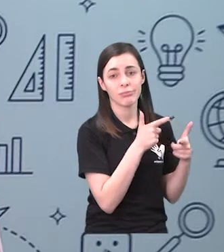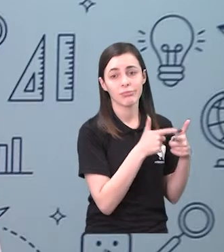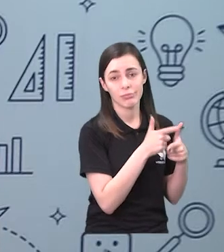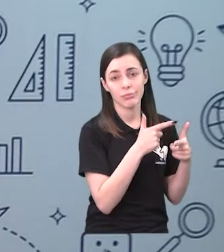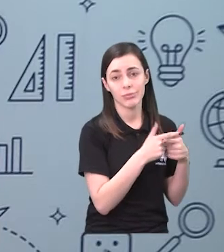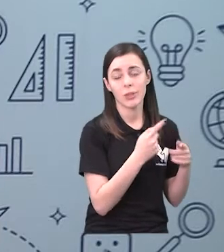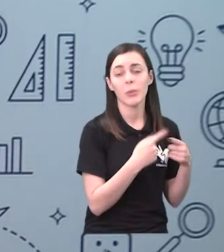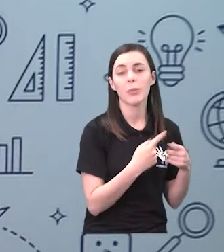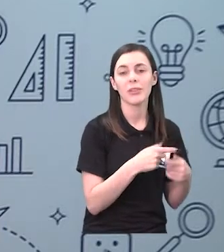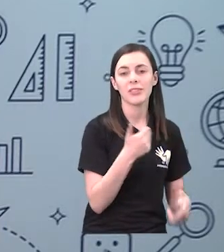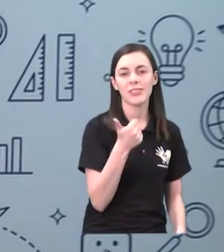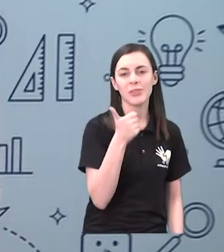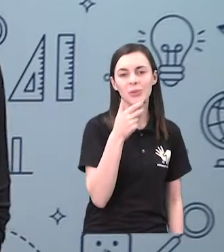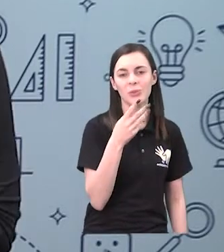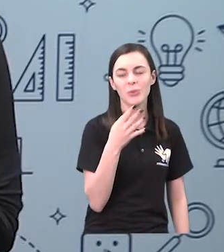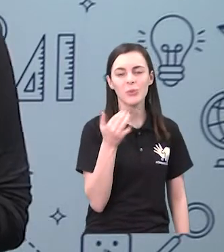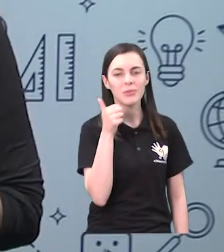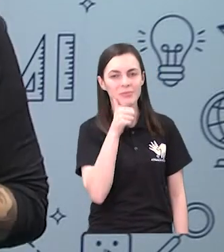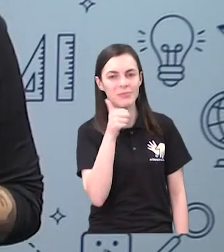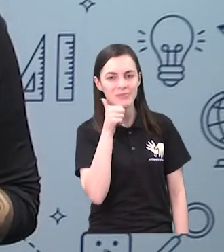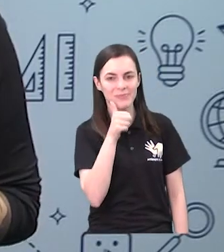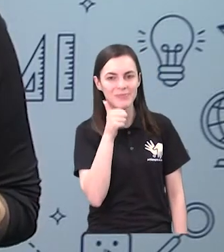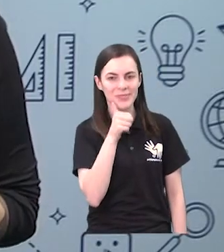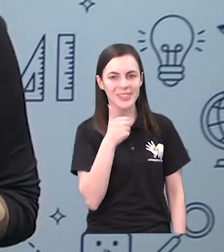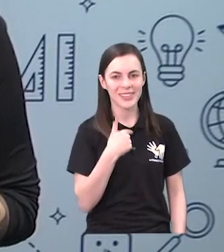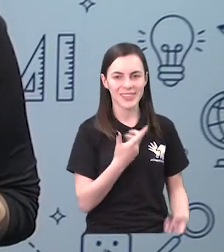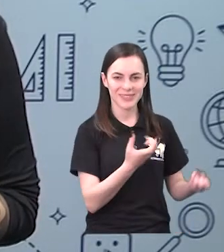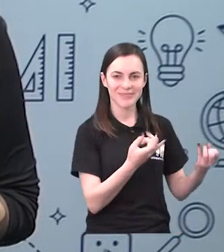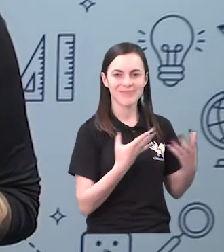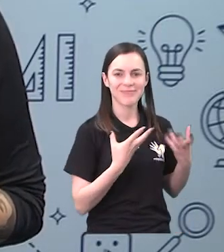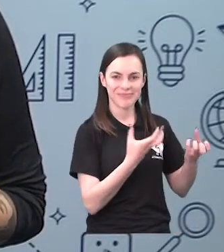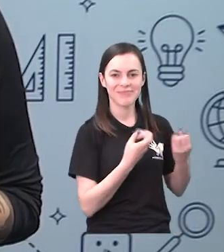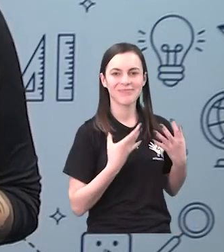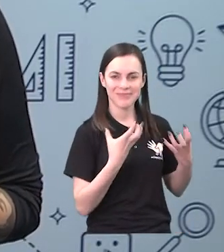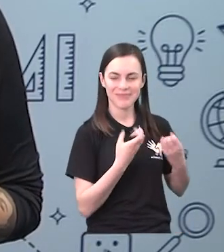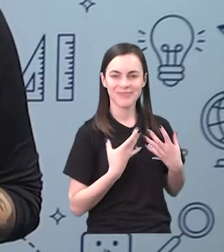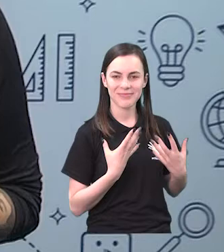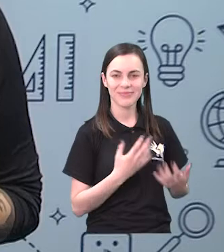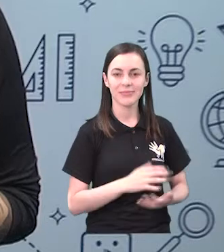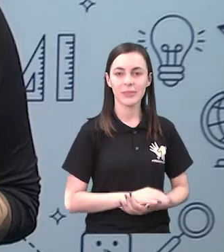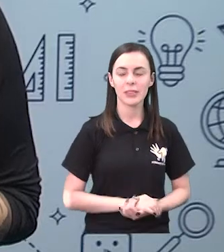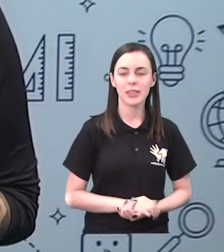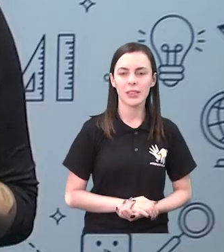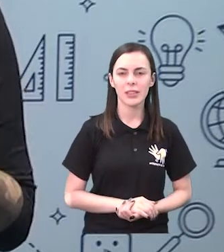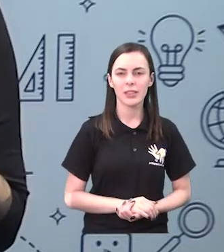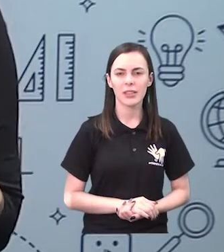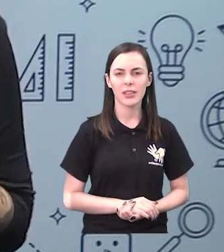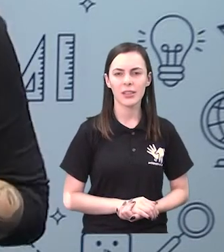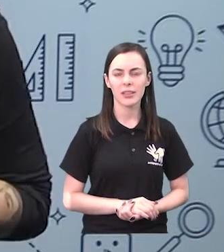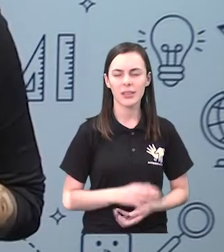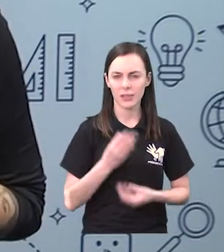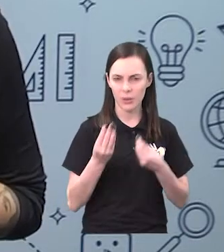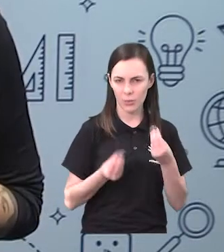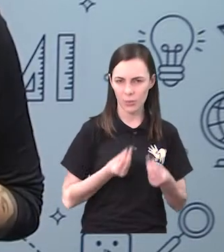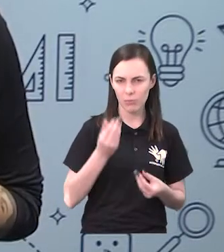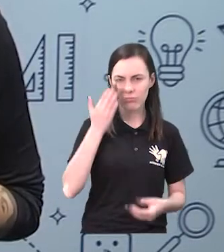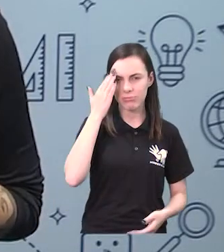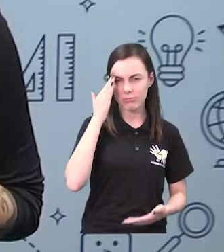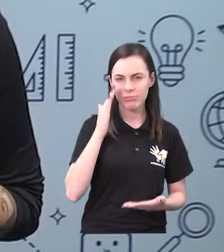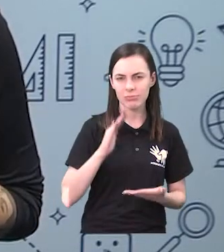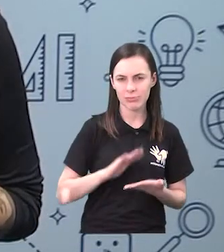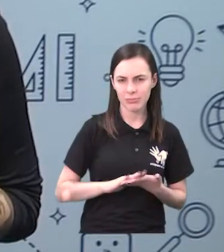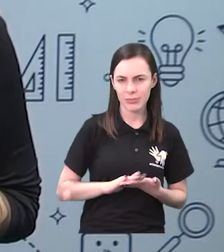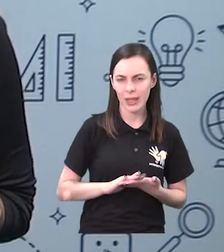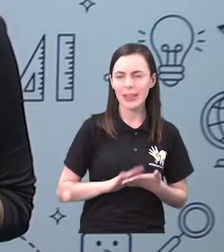pelas netas né porque eram as duas meninas que estavam contando com a gente e aí ajuda a compreender o